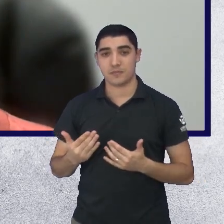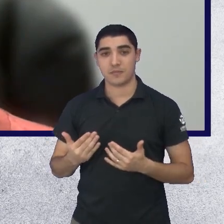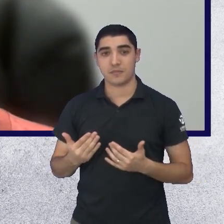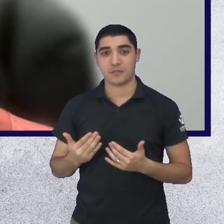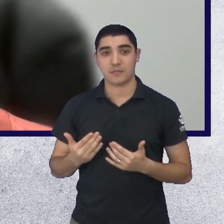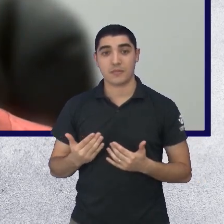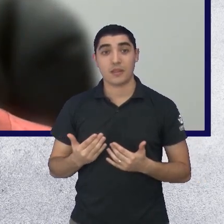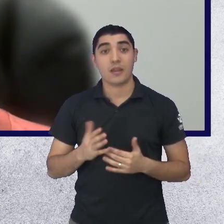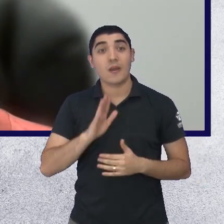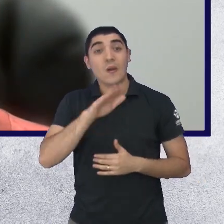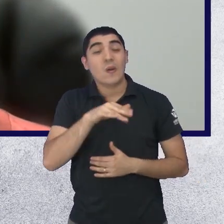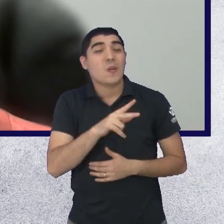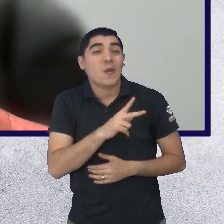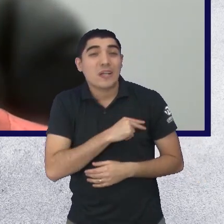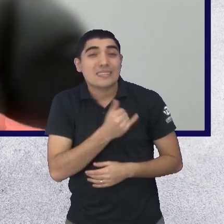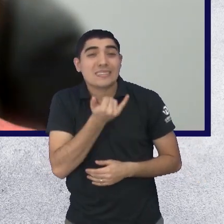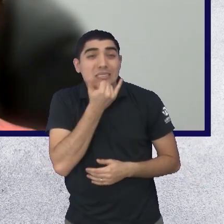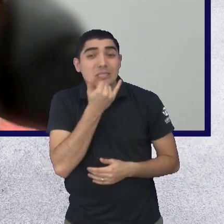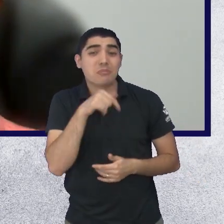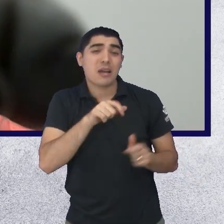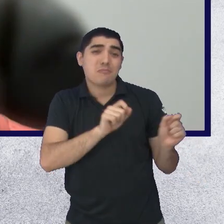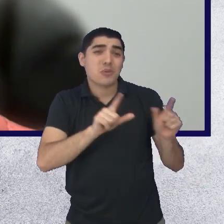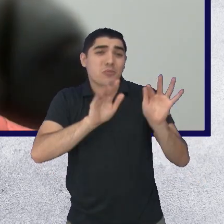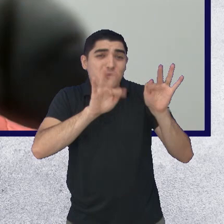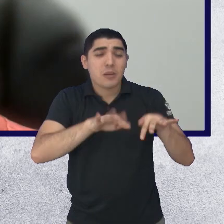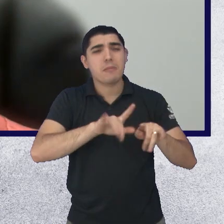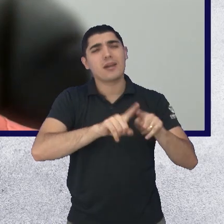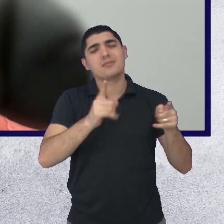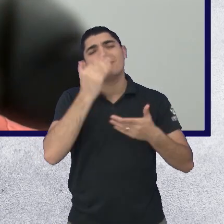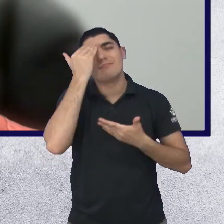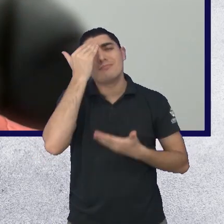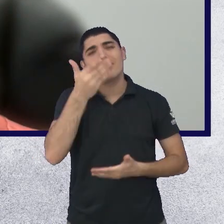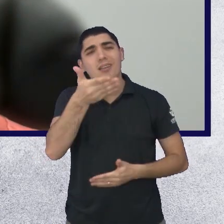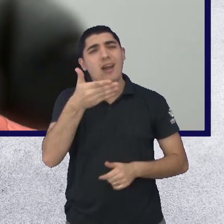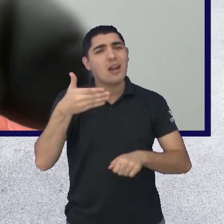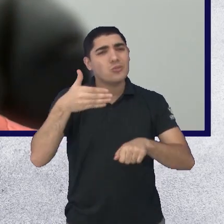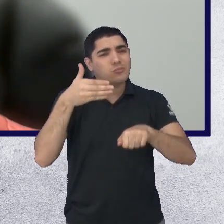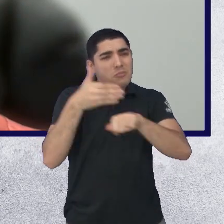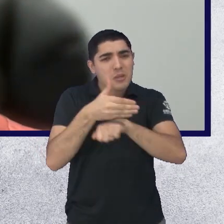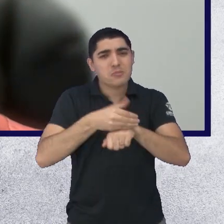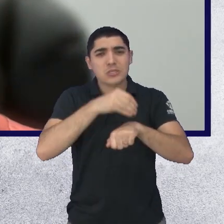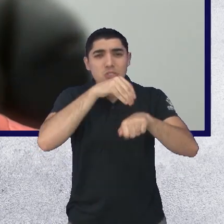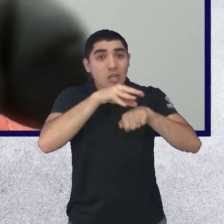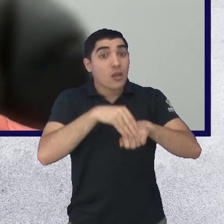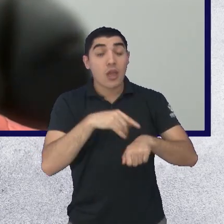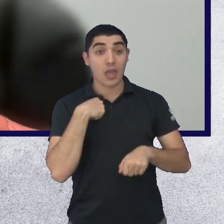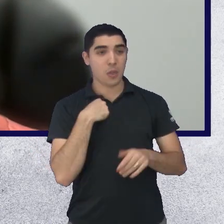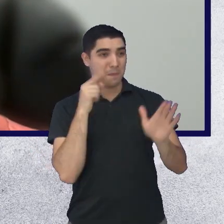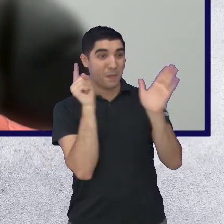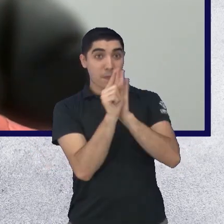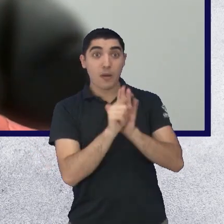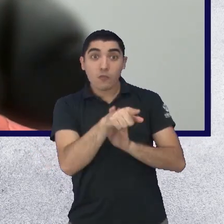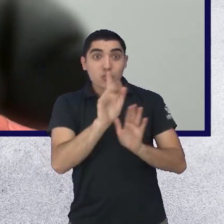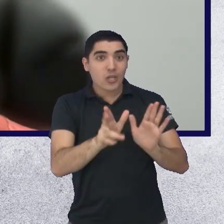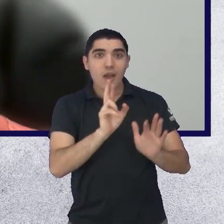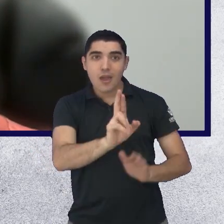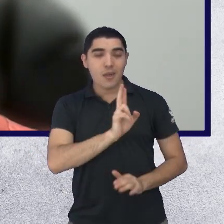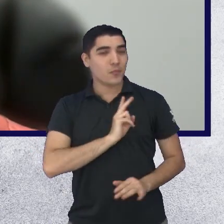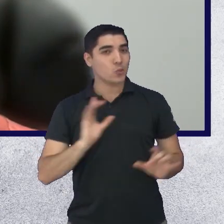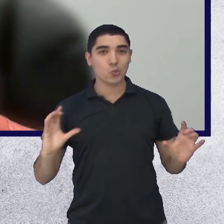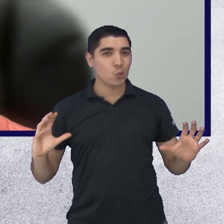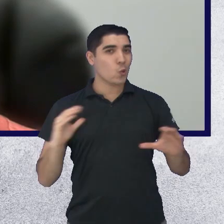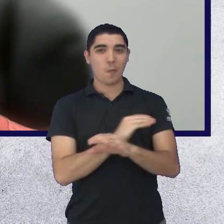Já vai ter que encerrar o programa, infelizmente, mas olha, agradeço muitíssimo as suas dicas. Você respondeu todas as minhas perguntas que eu já ia fazer, você já